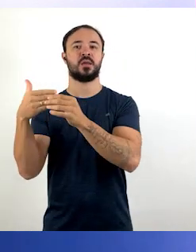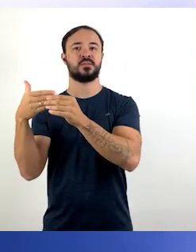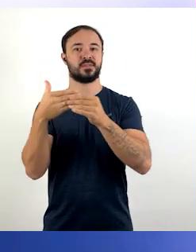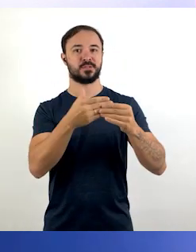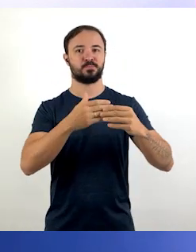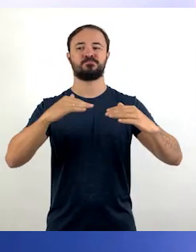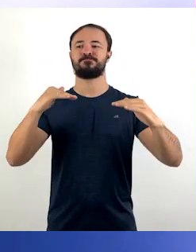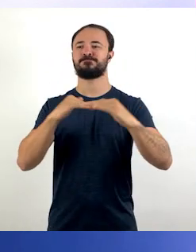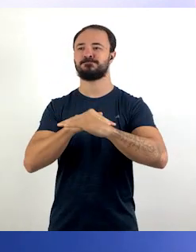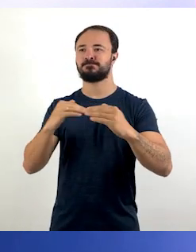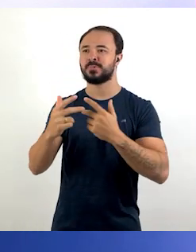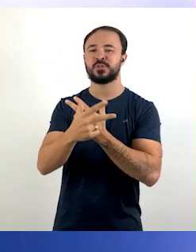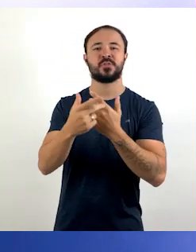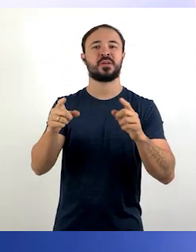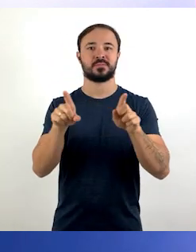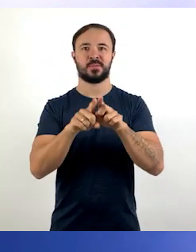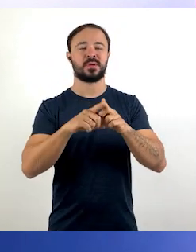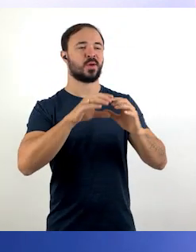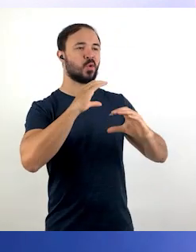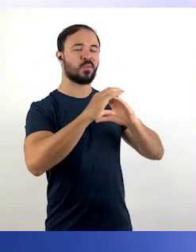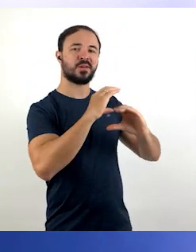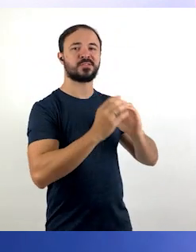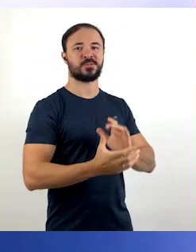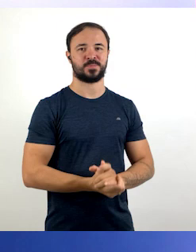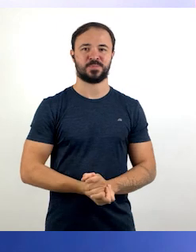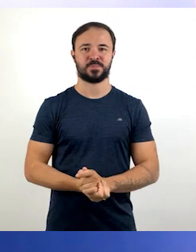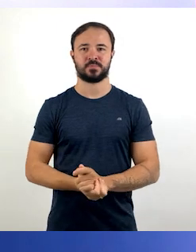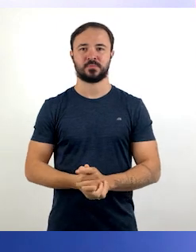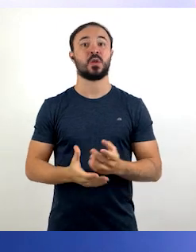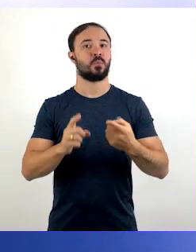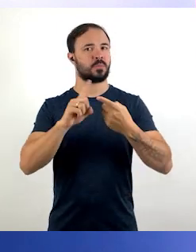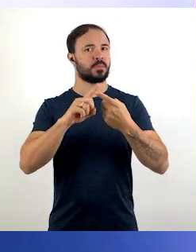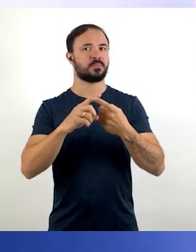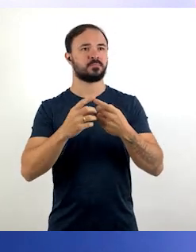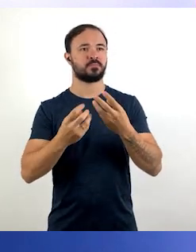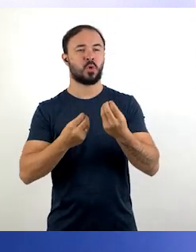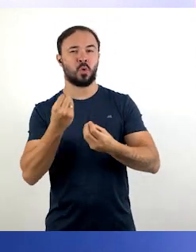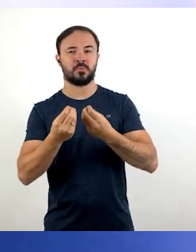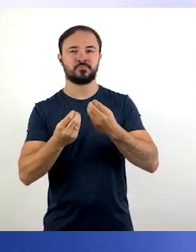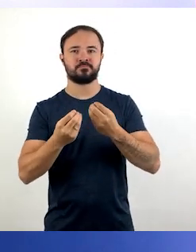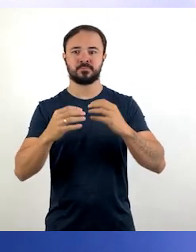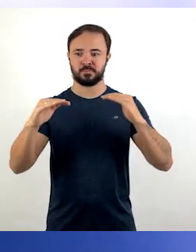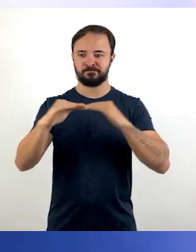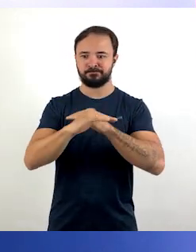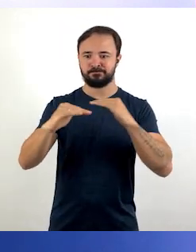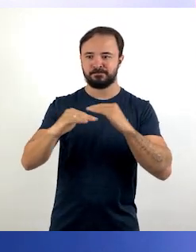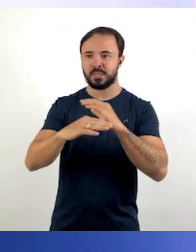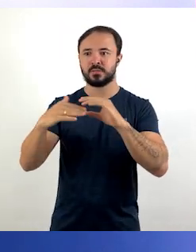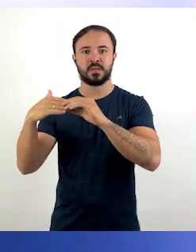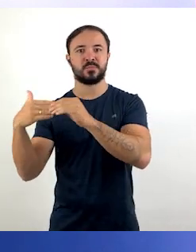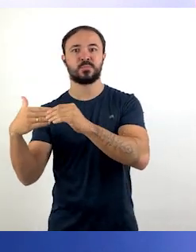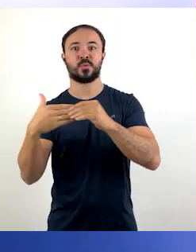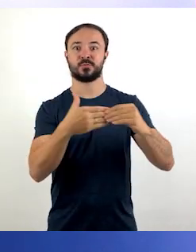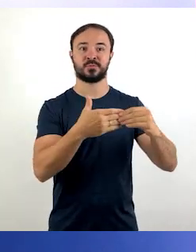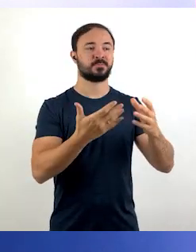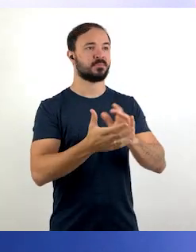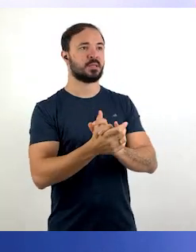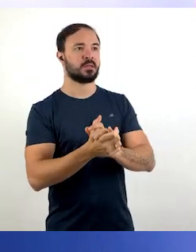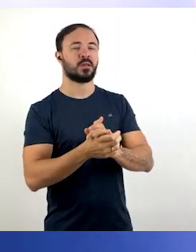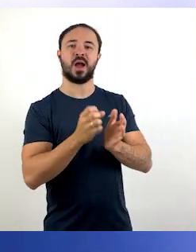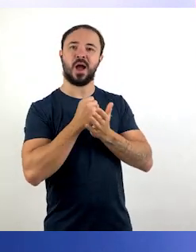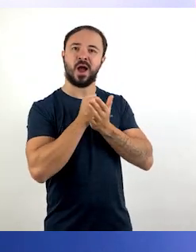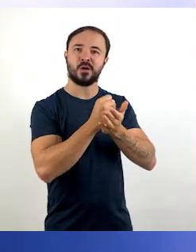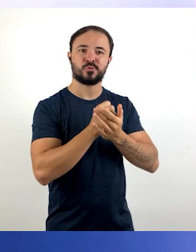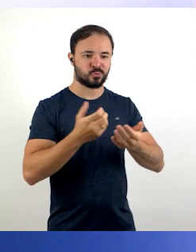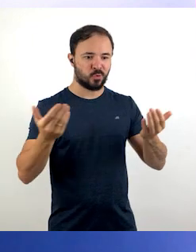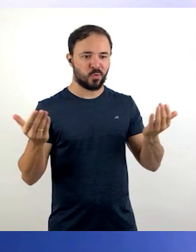hoje, trouxe dois questionamentos importantes. Como os transportes evoluíram até os dias atuais? Como as máquinas influenciaram nos